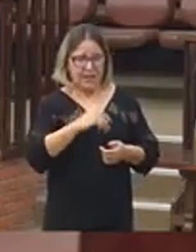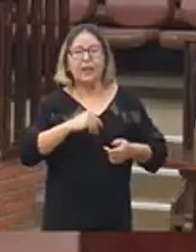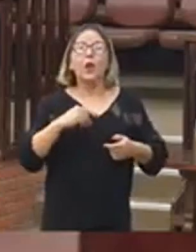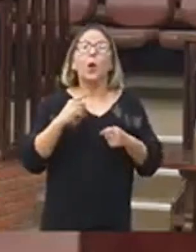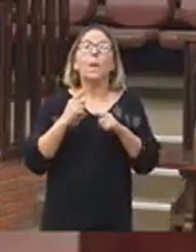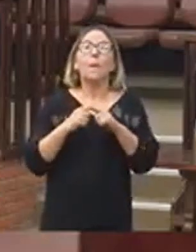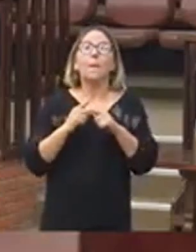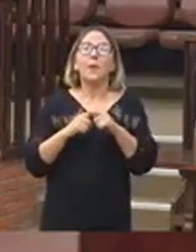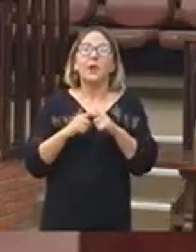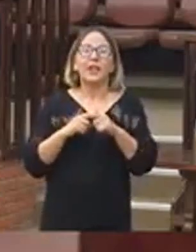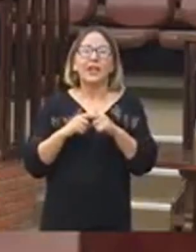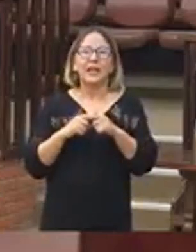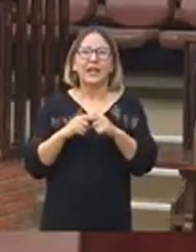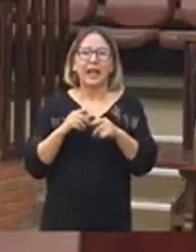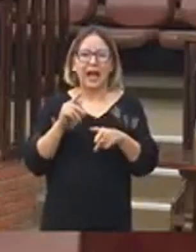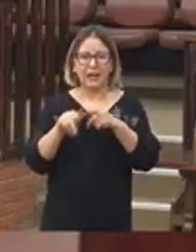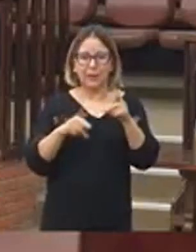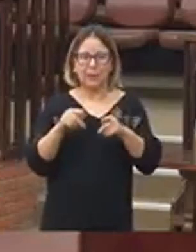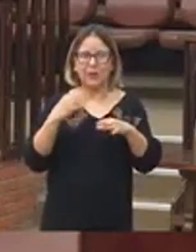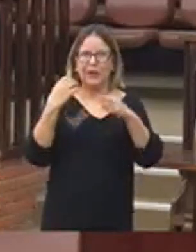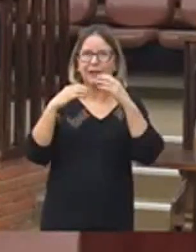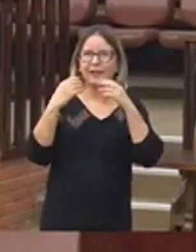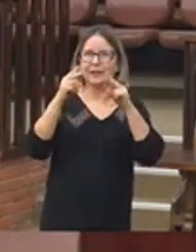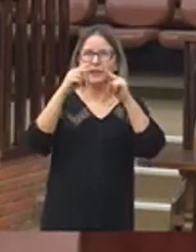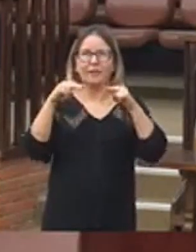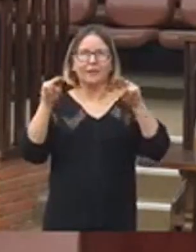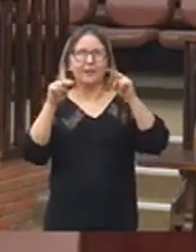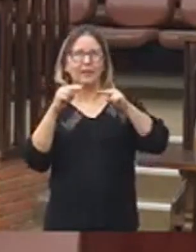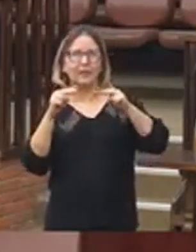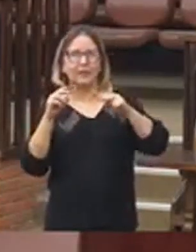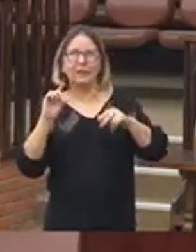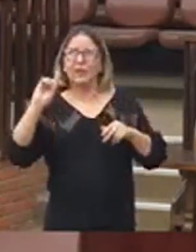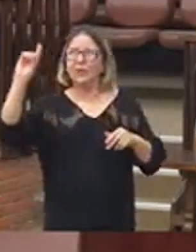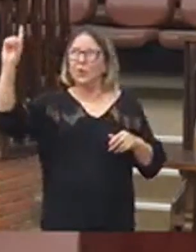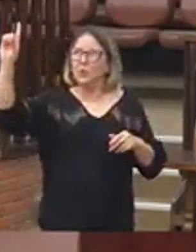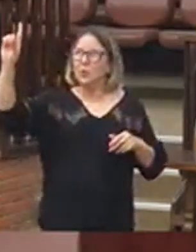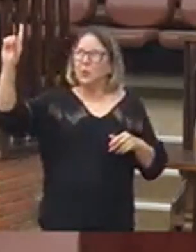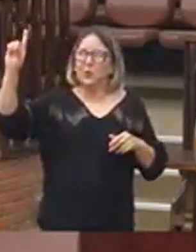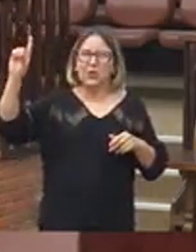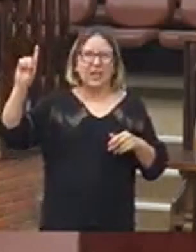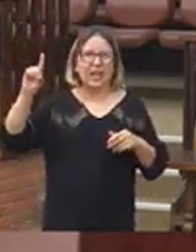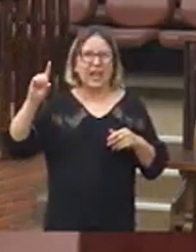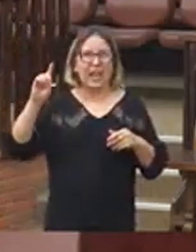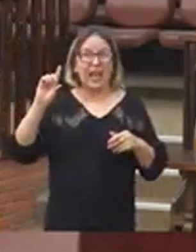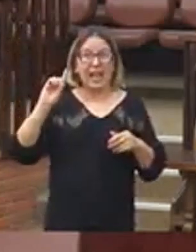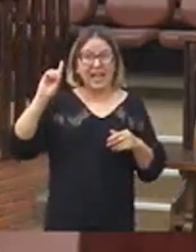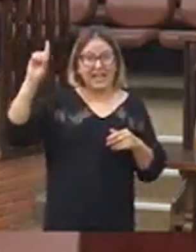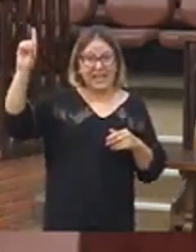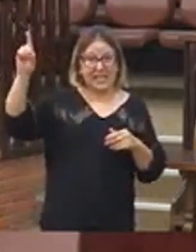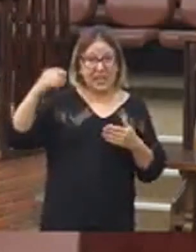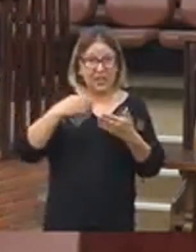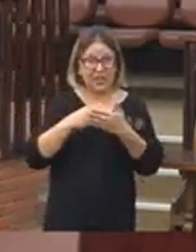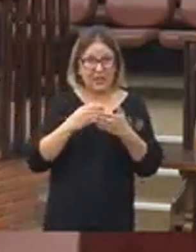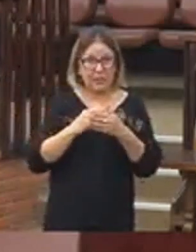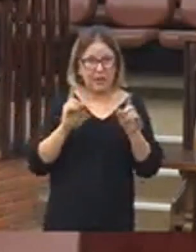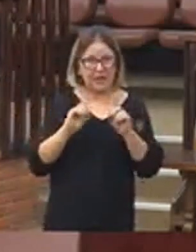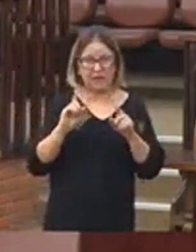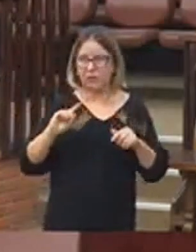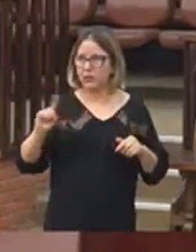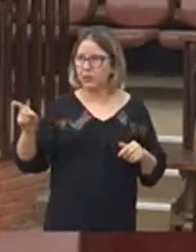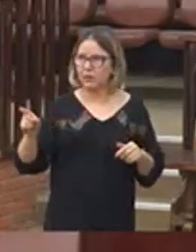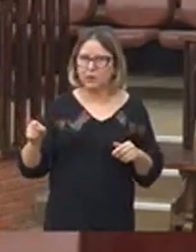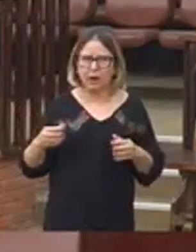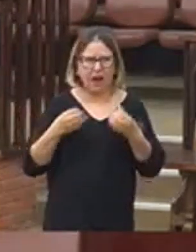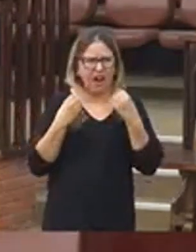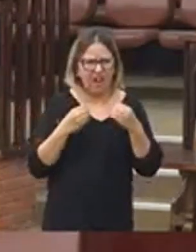Deus de perto e não de longe. E eu disse, que história é essa aqui, gente? Que Deus é este que